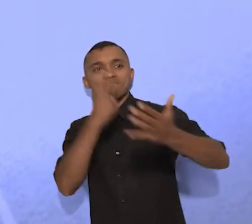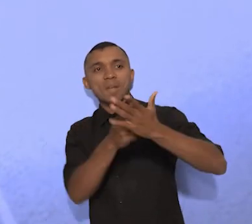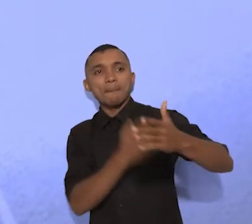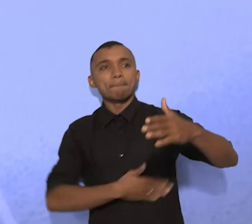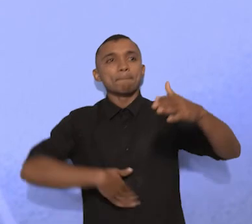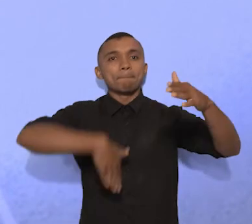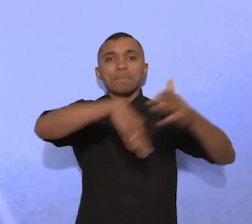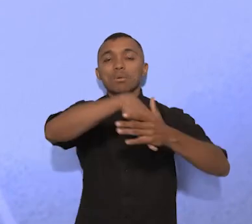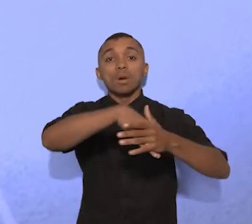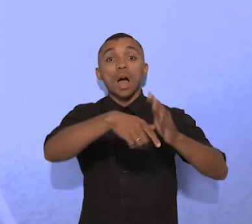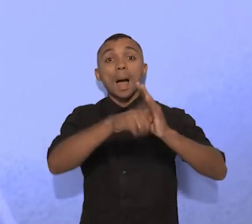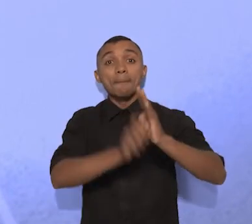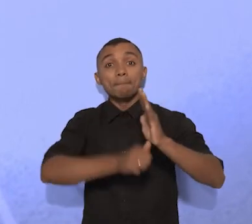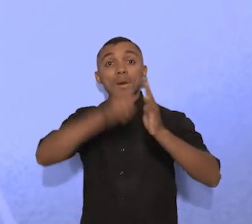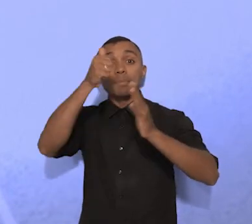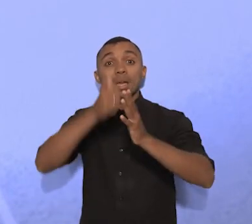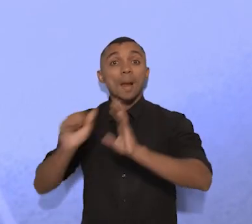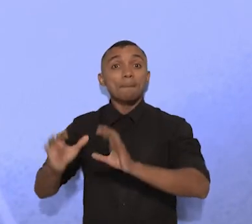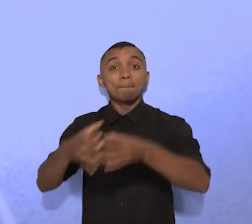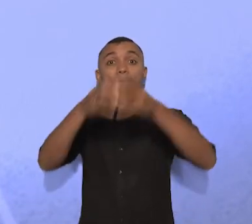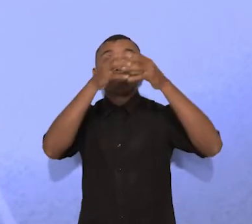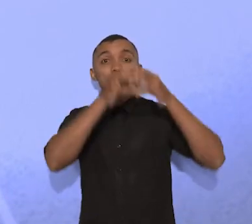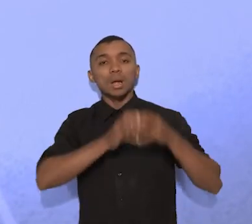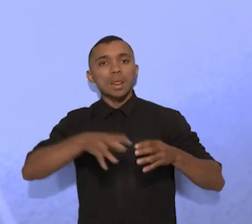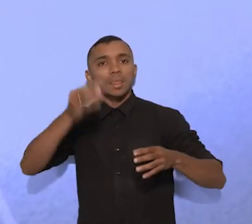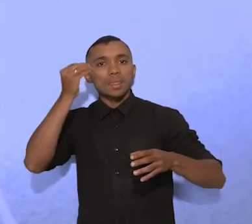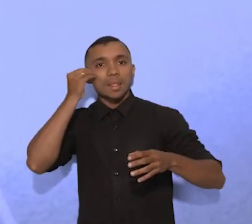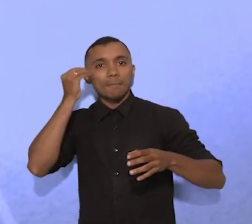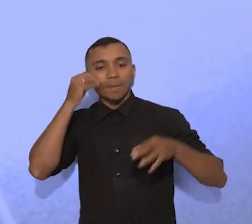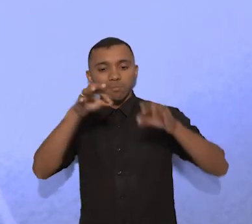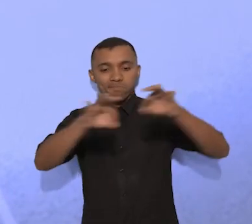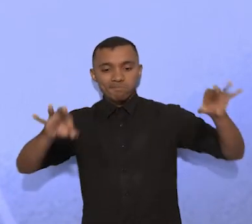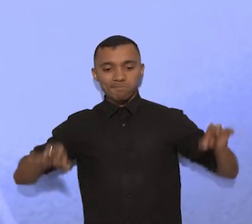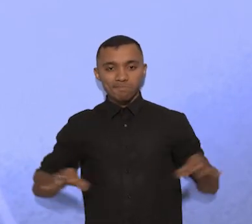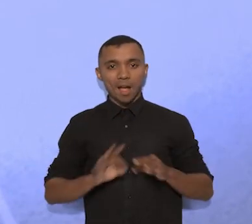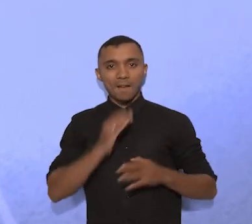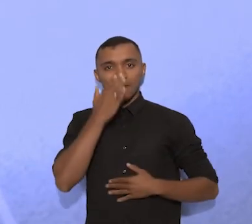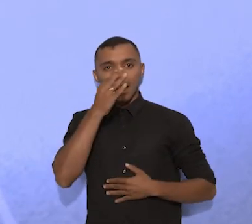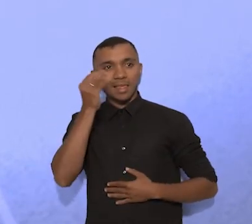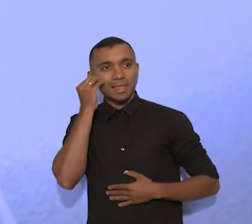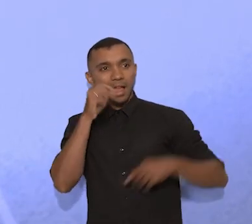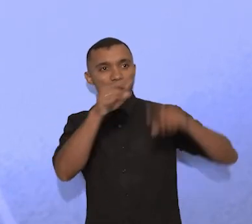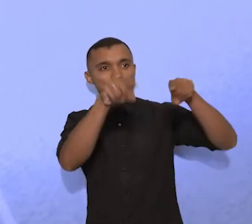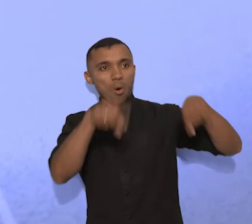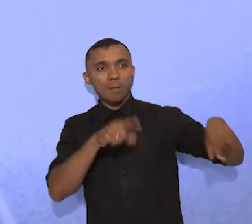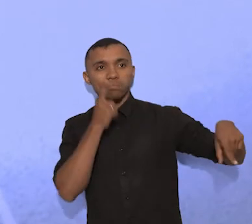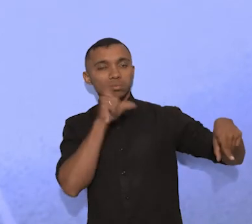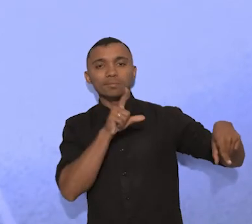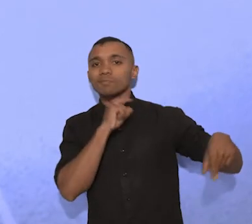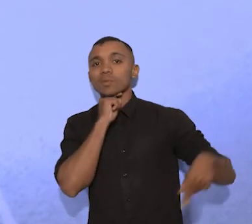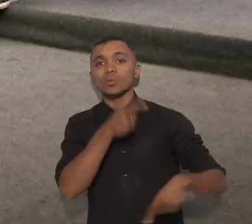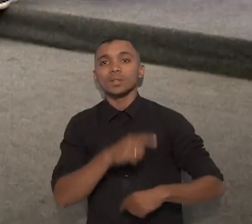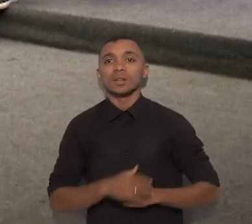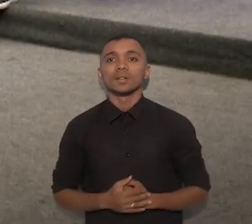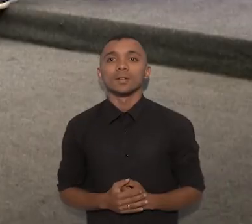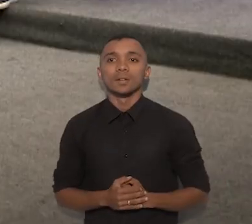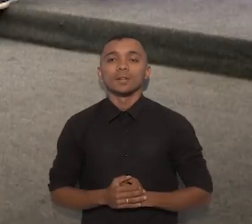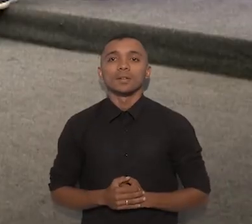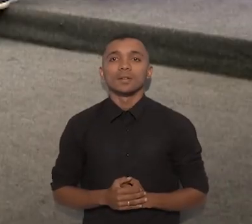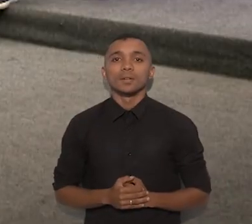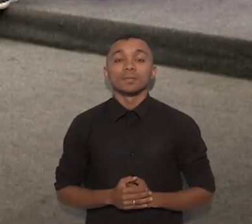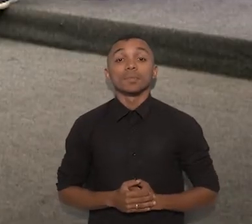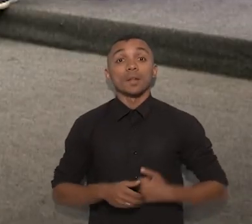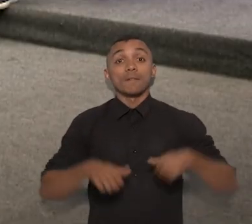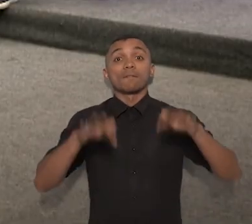chutar outra. A primeira bola que ele pegou quando ele entrou, ele quis fazer um gol no meio do campo. Aí não dá. Ele tem que se ajudar.